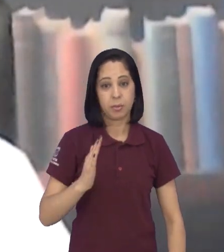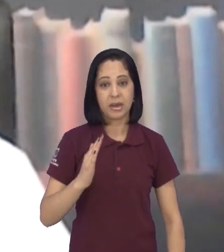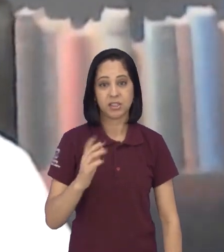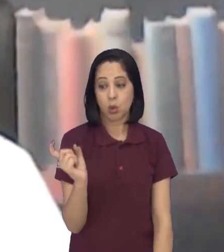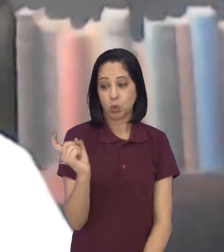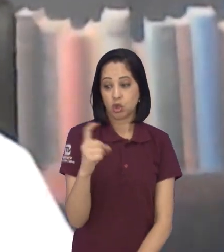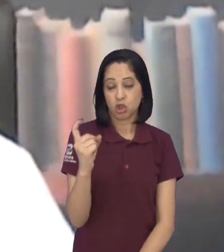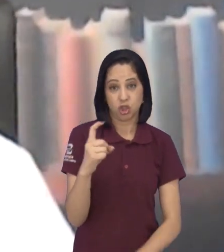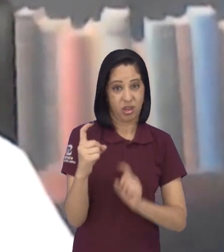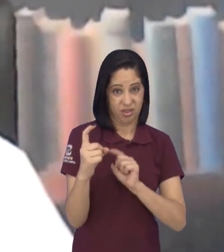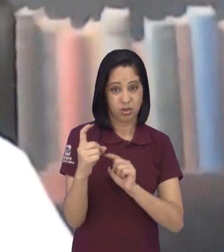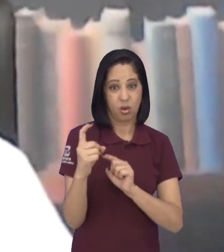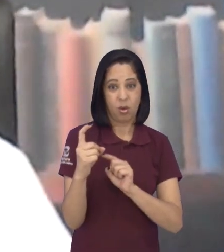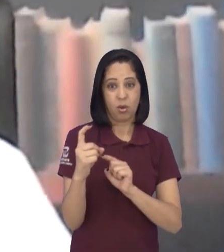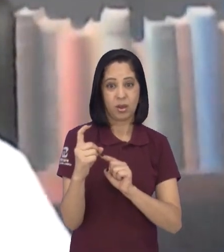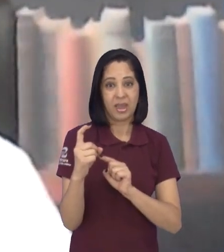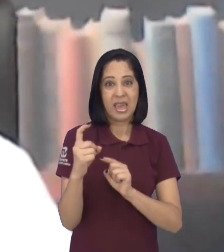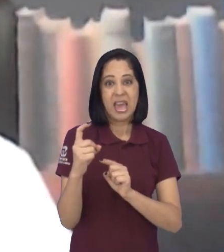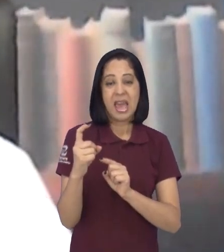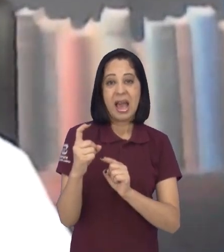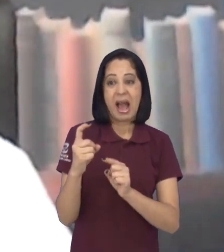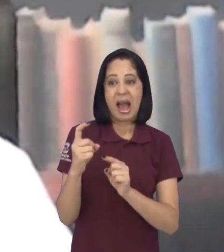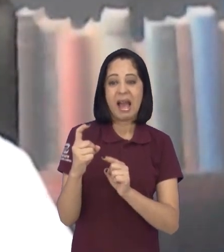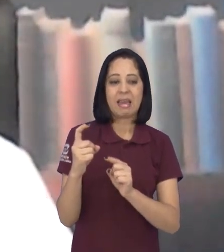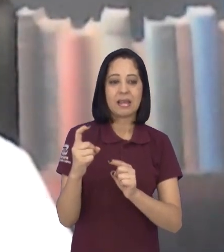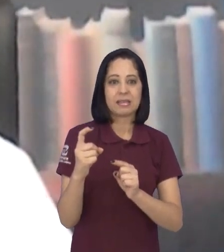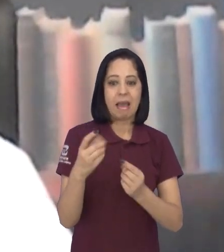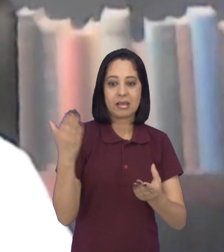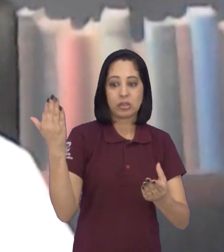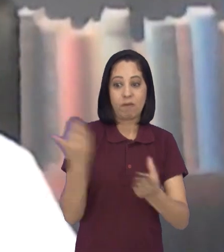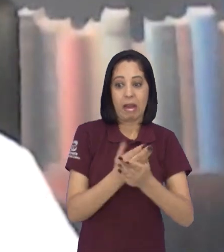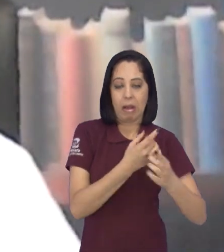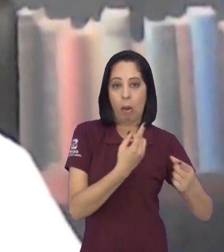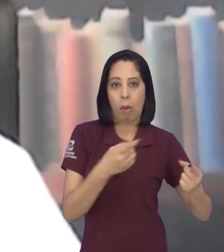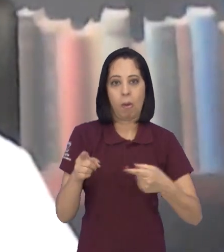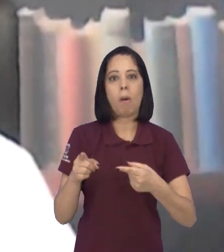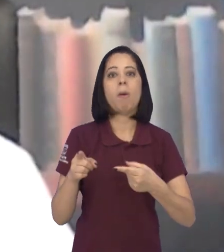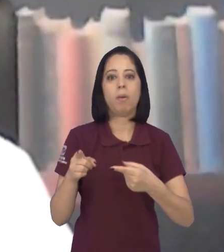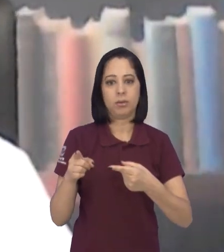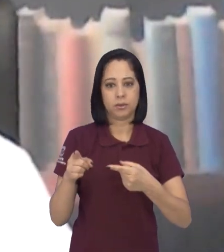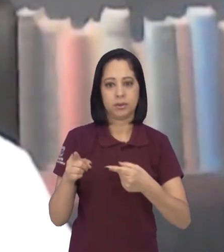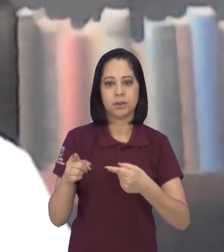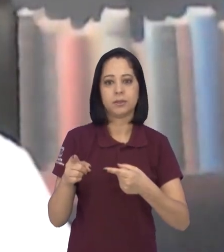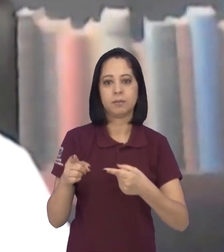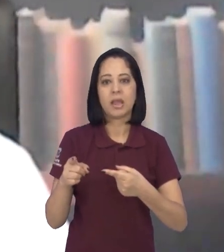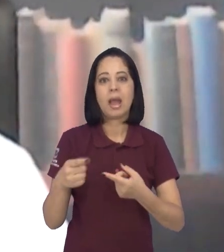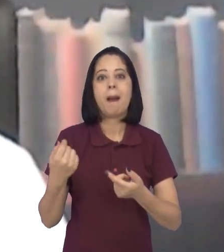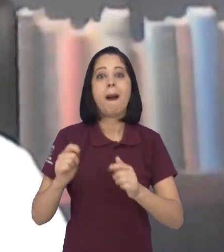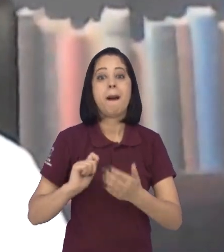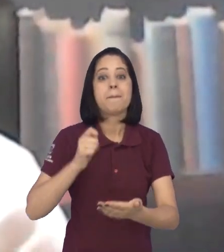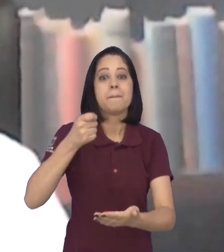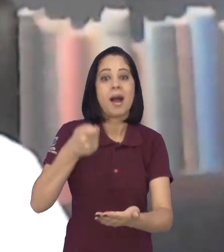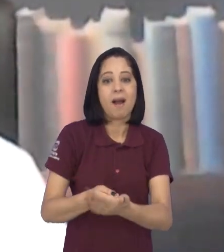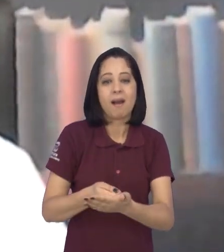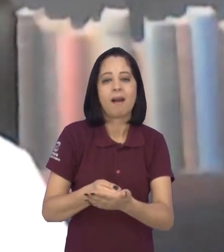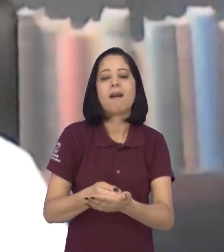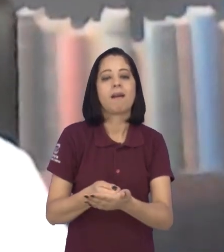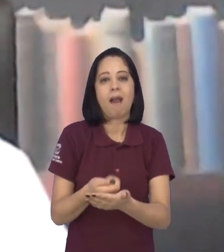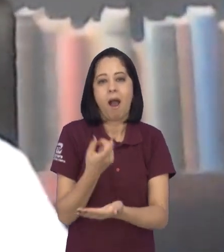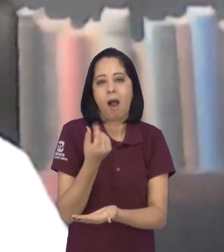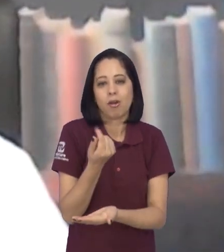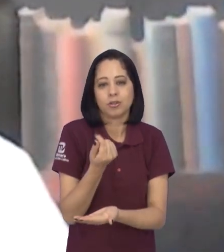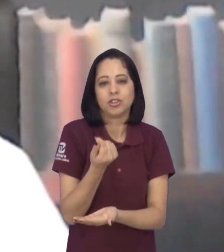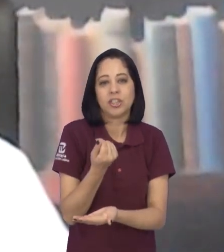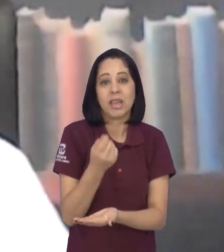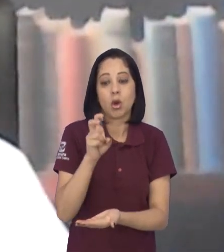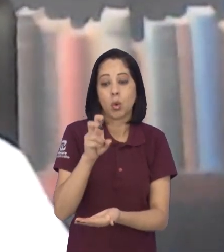o TikTok, através de uma ação coletiva, ele foi condenado num determinado valor montante, o que significa que dá